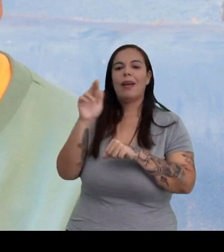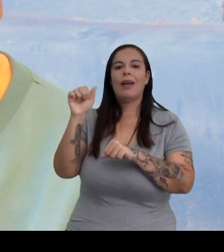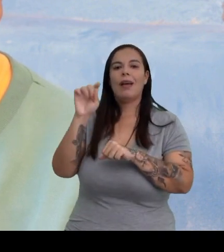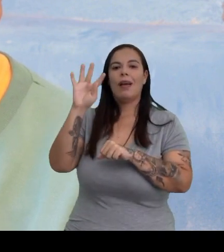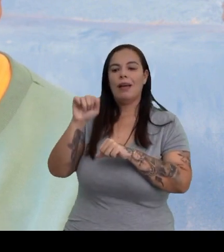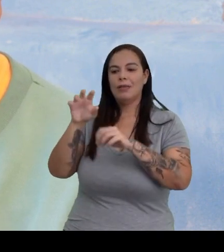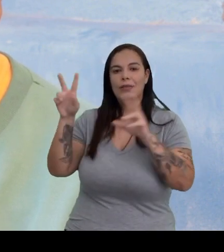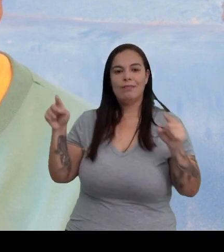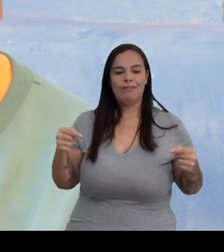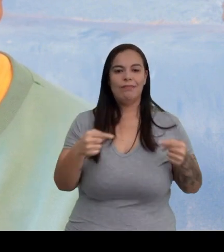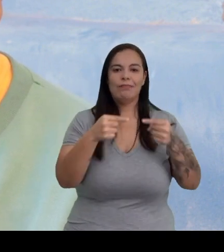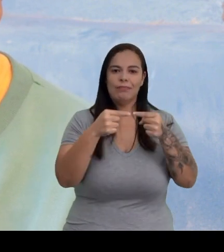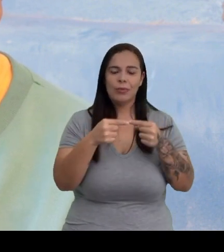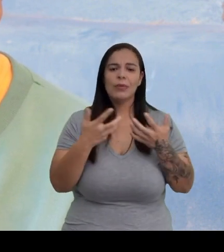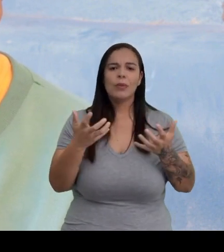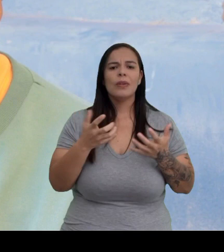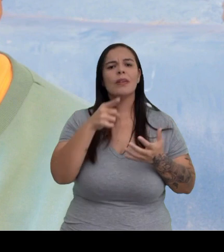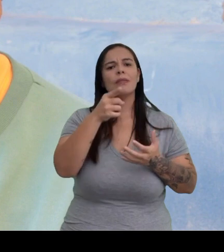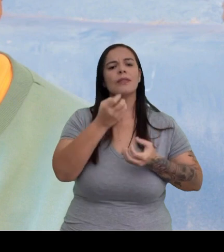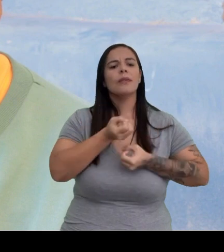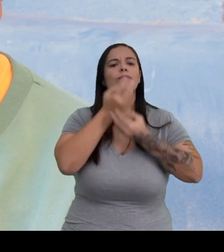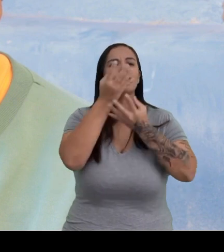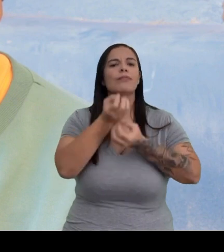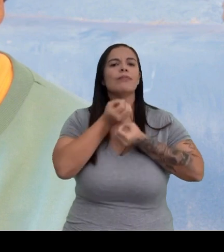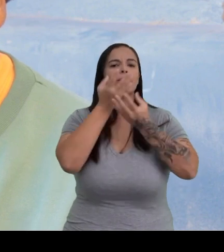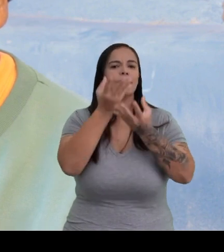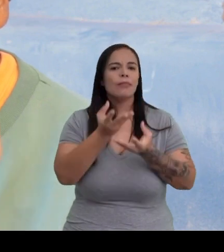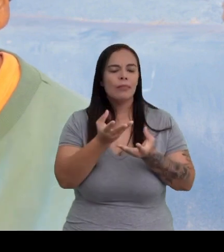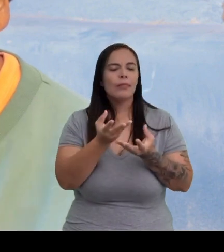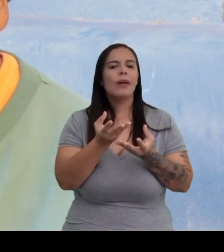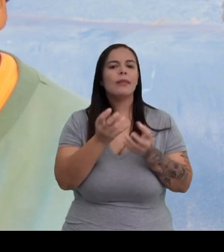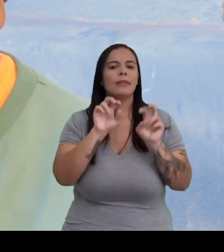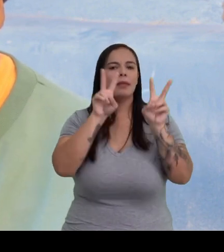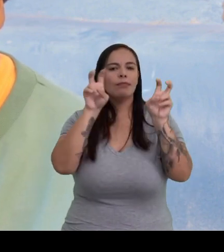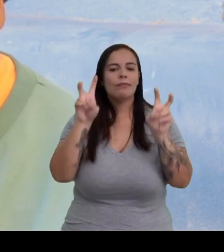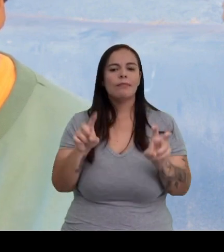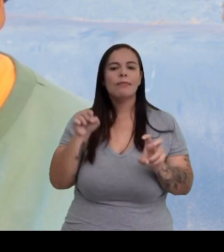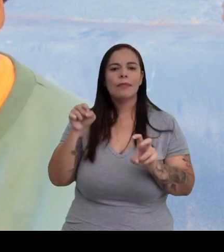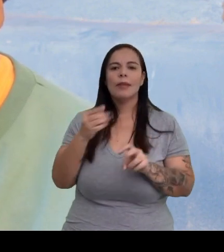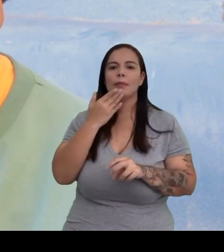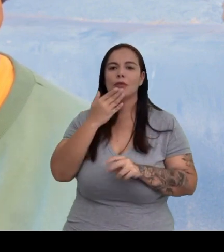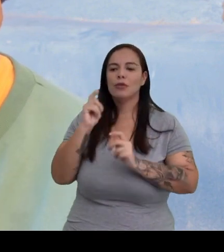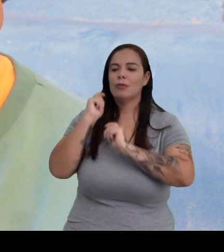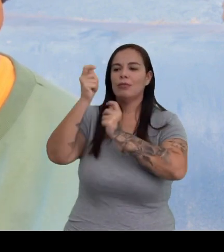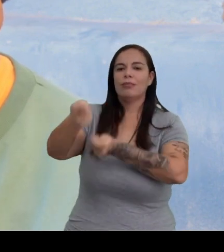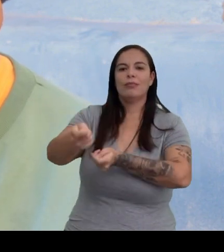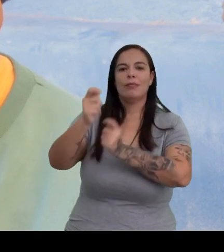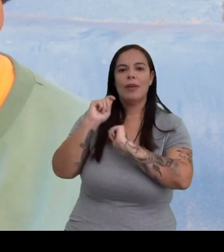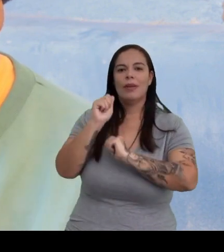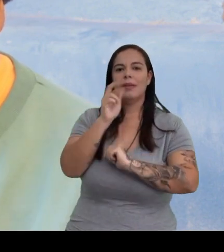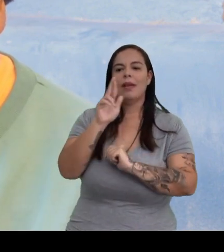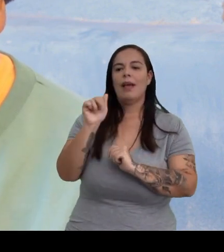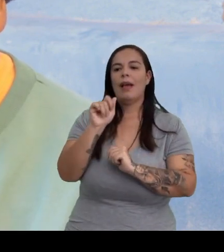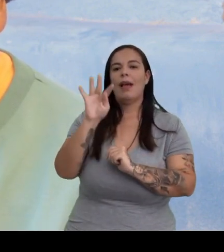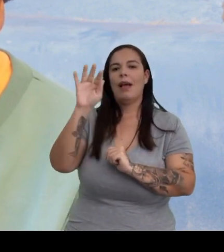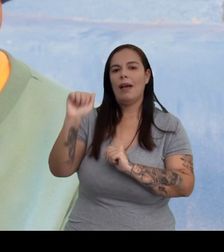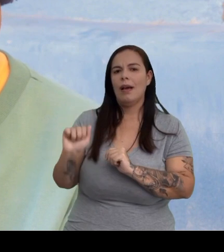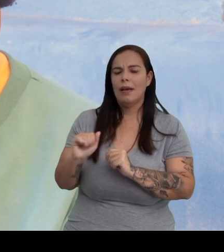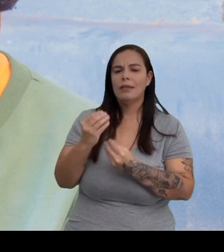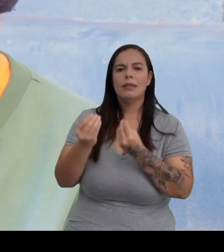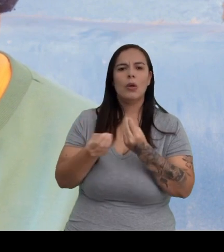Então, queria que o senhor contasse assim, um pouco mais sobre essa pesca de arrasto, desde quando, se